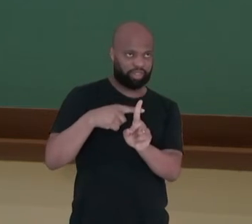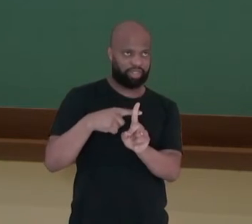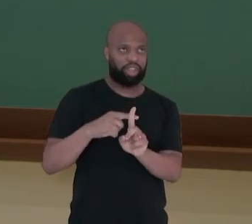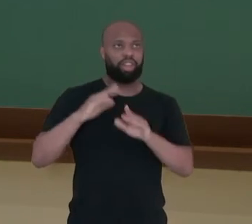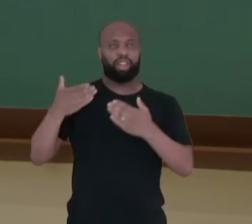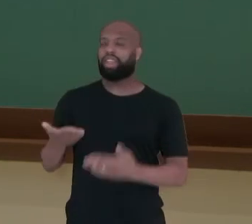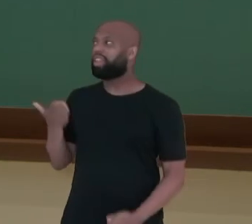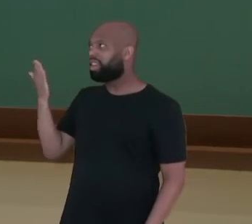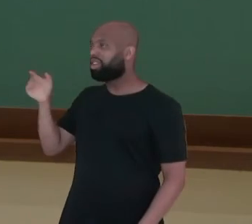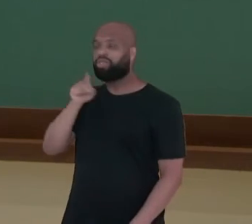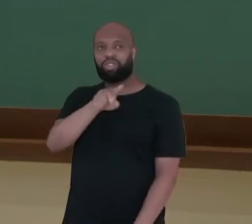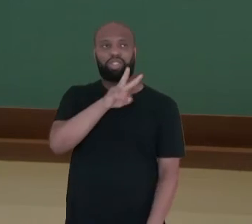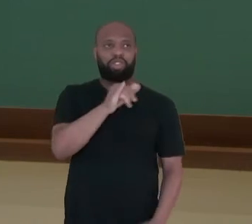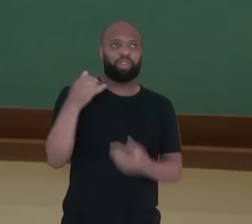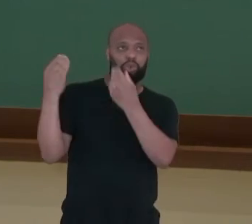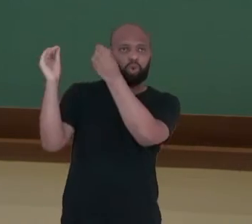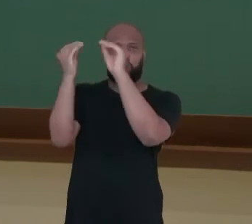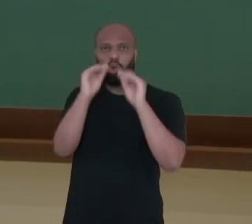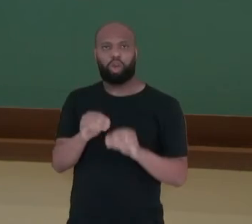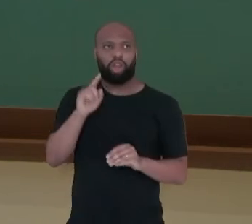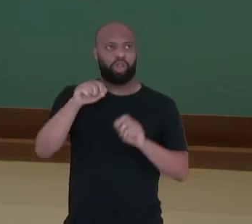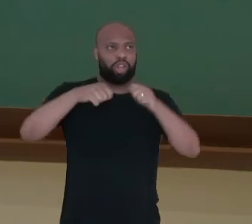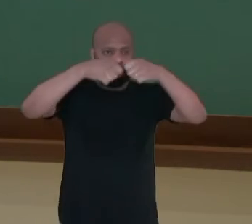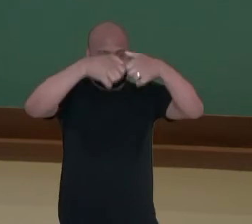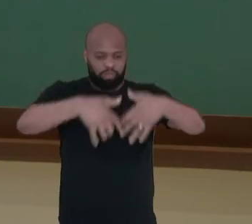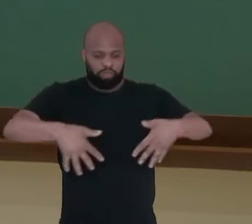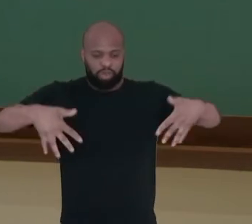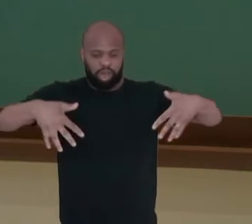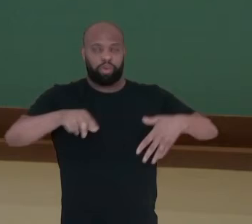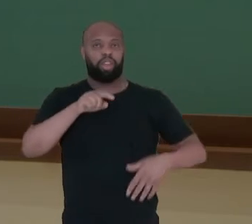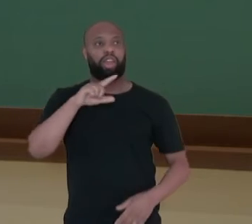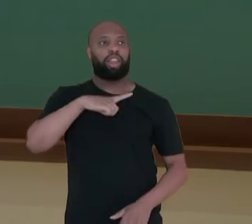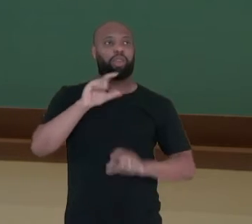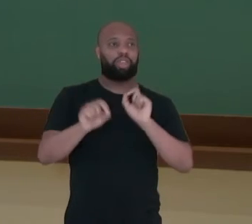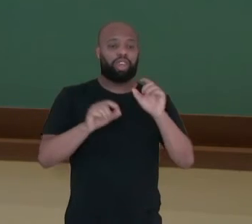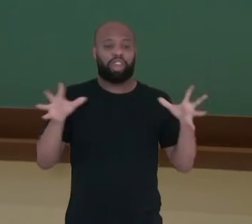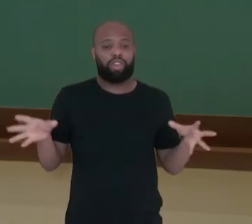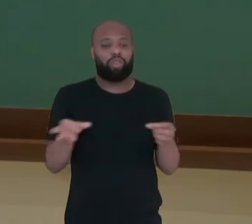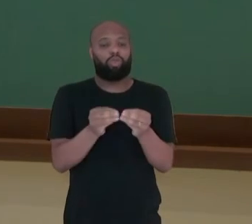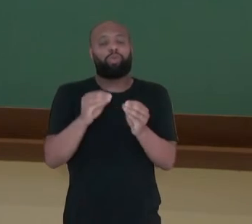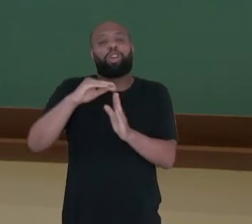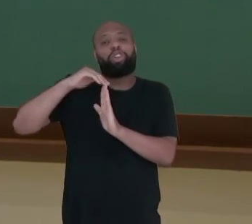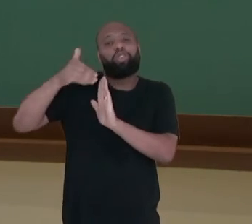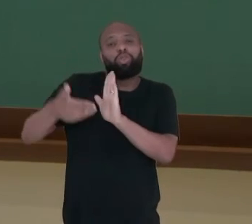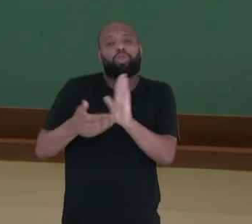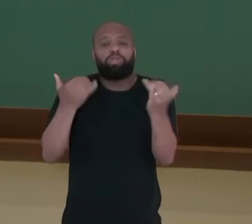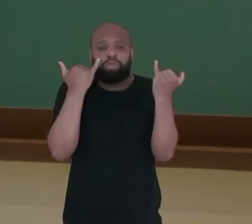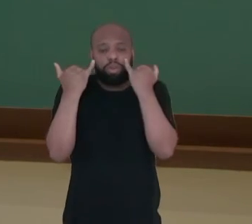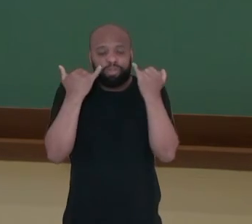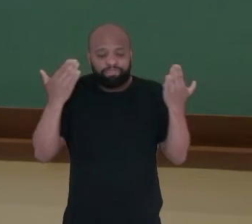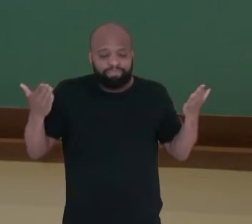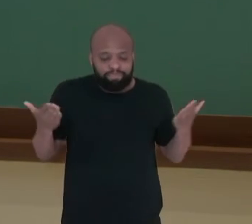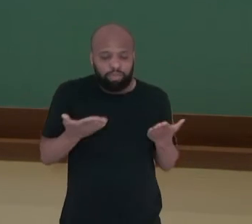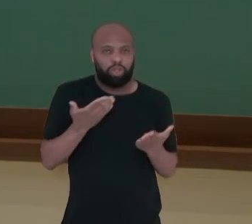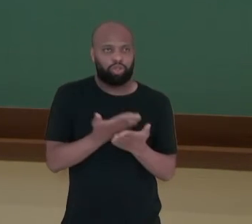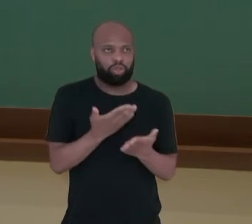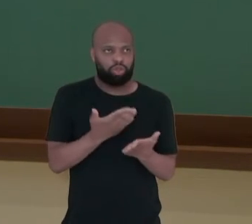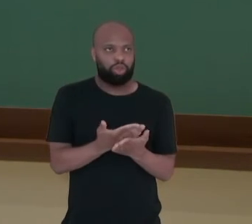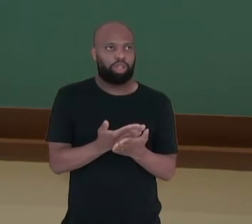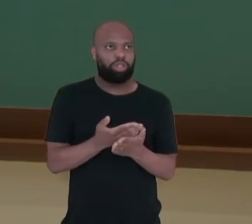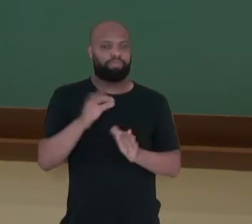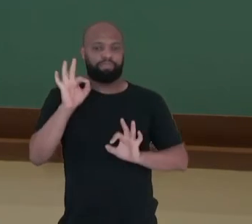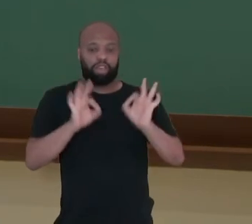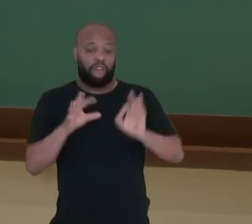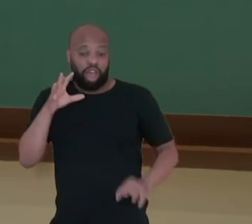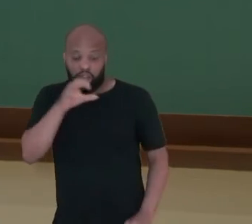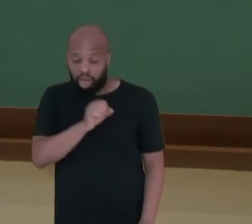na verdade, você preenche e ele é um mapa conceitual. Ele tem um resumo de toda essa parte trabalhada num esquema muito